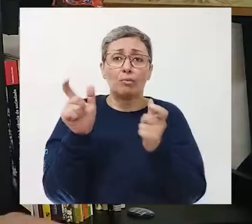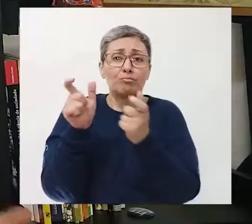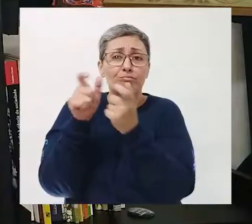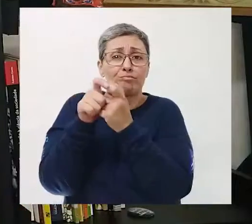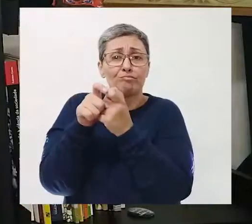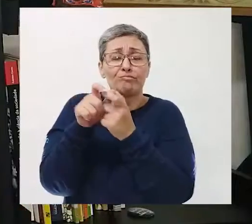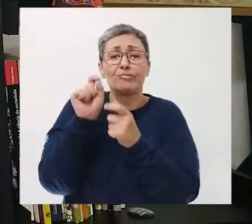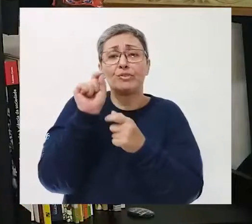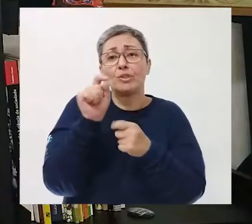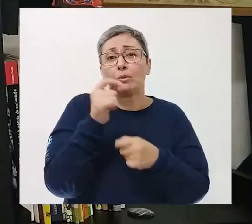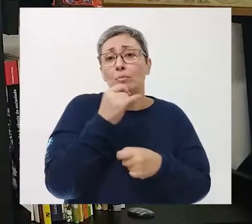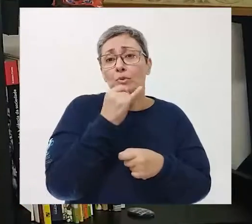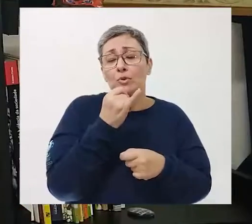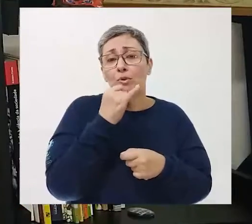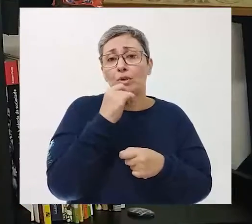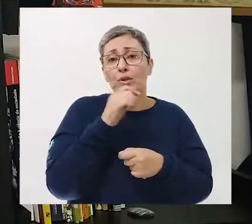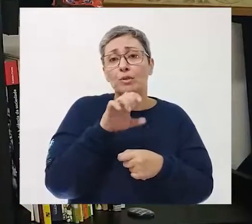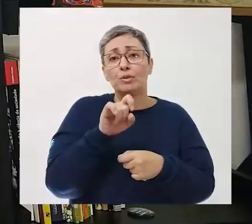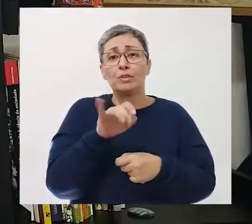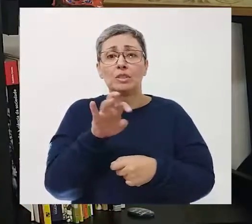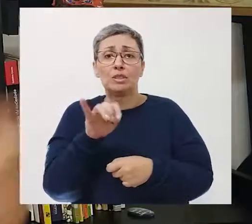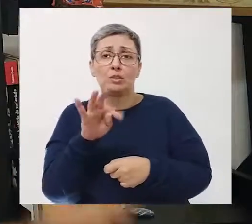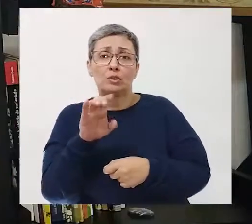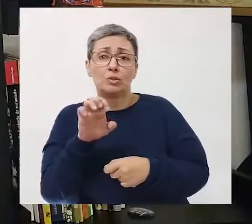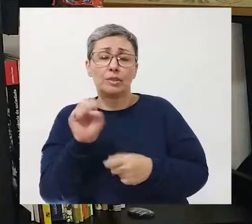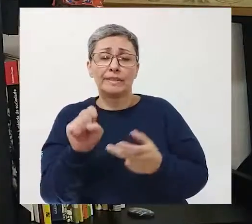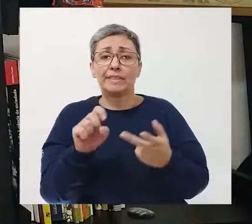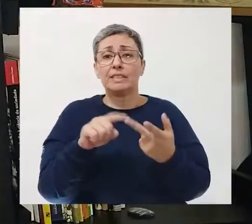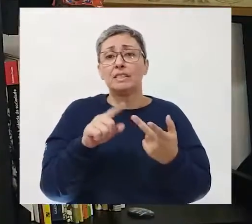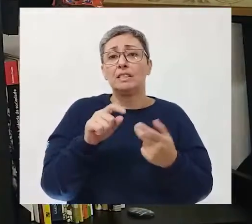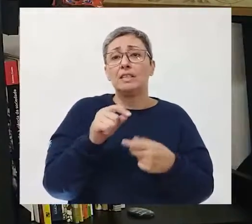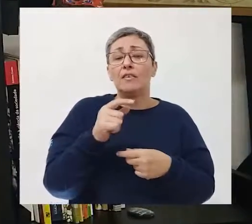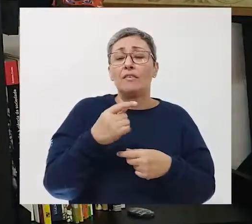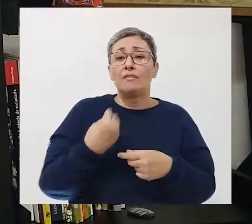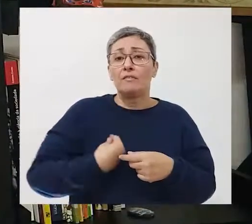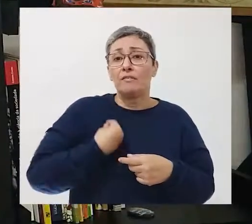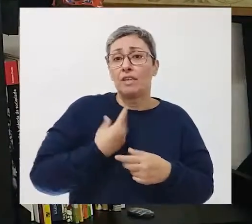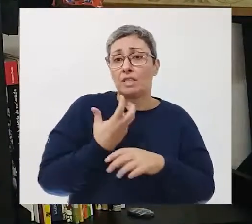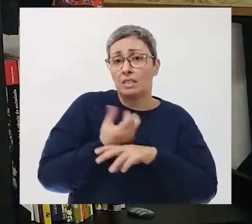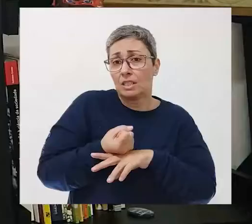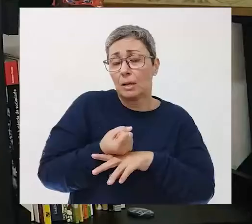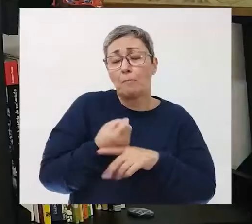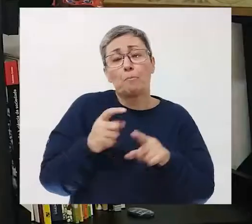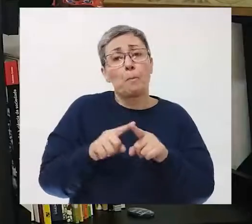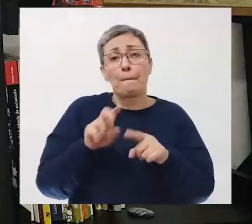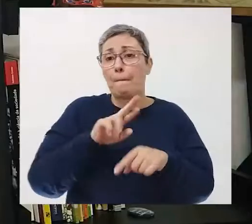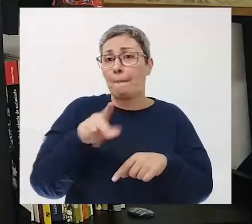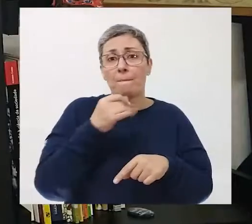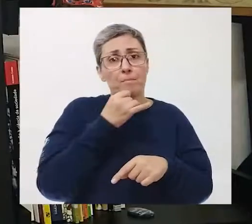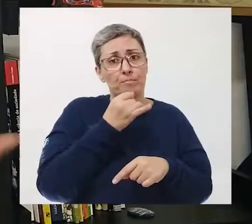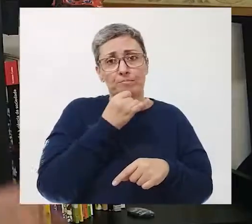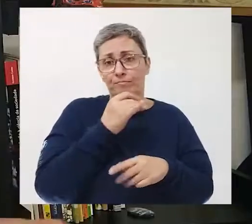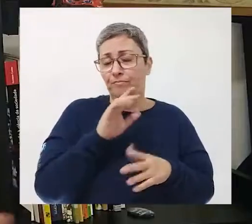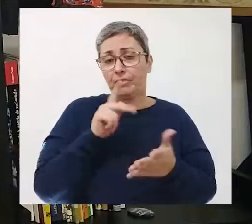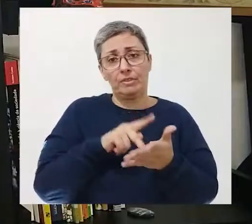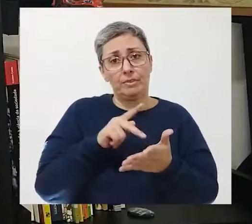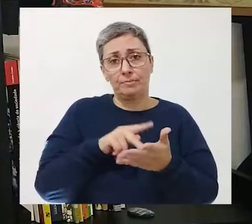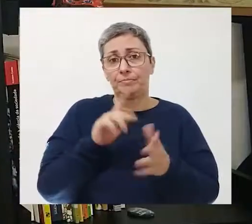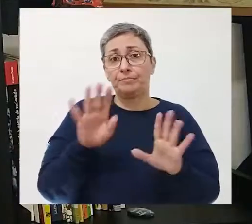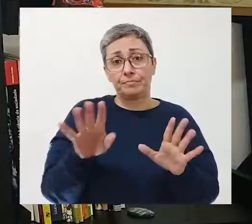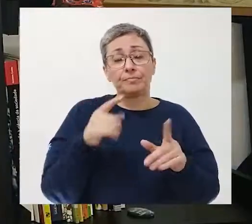a obras como Os Sertões ou Vidas Secas. Mas isso não é verdade, né? A gente está aqui